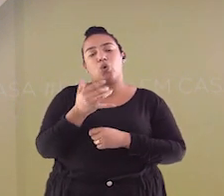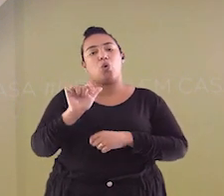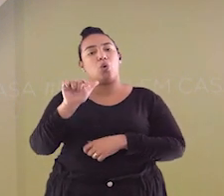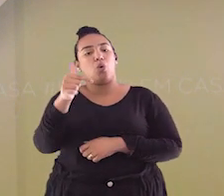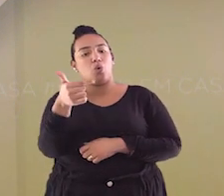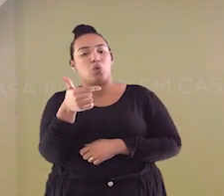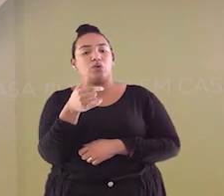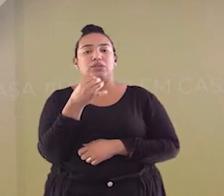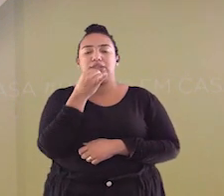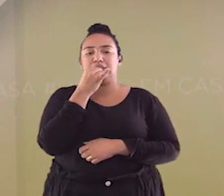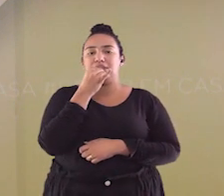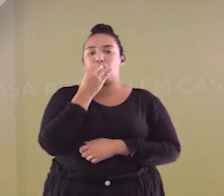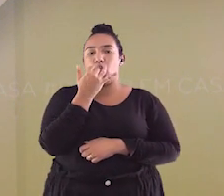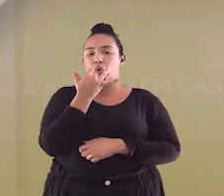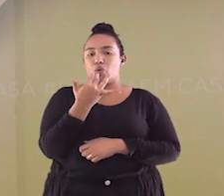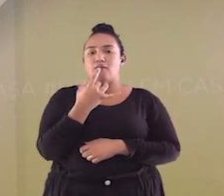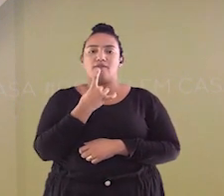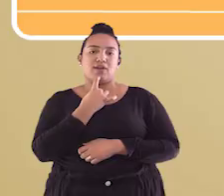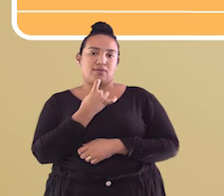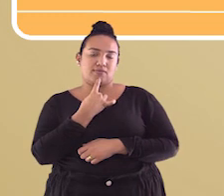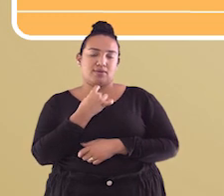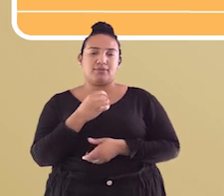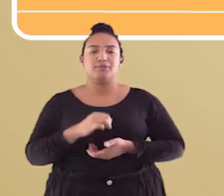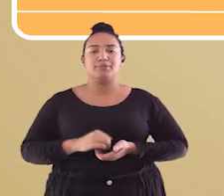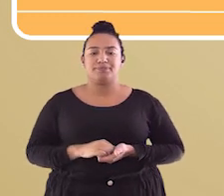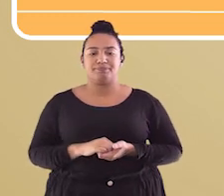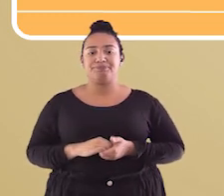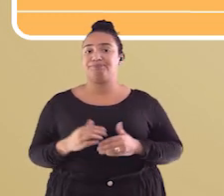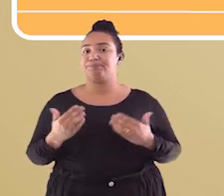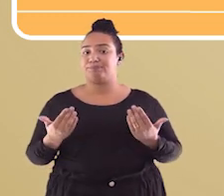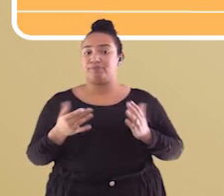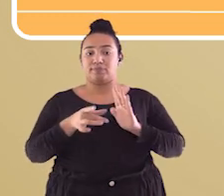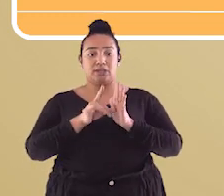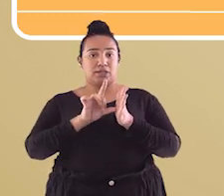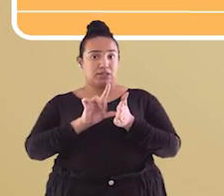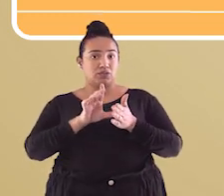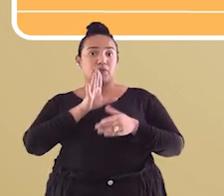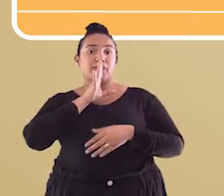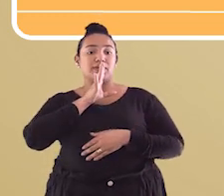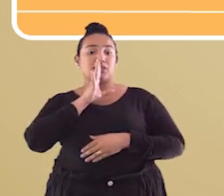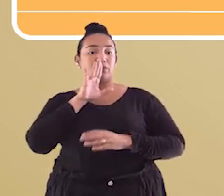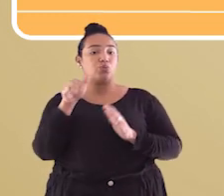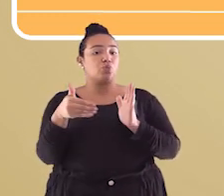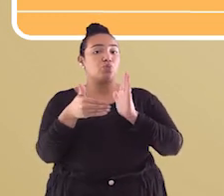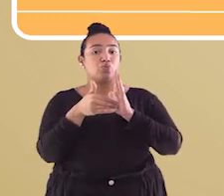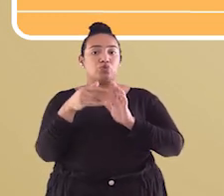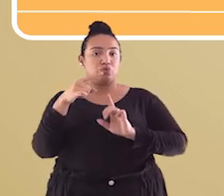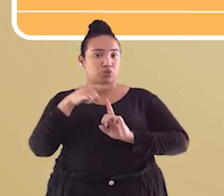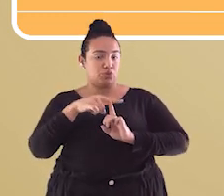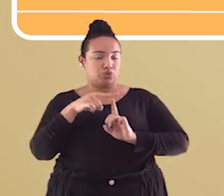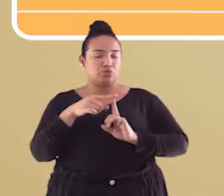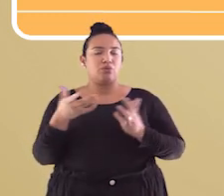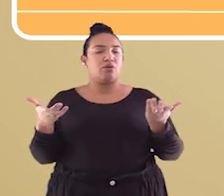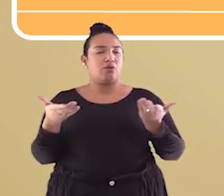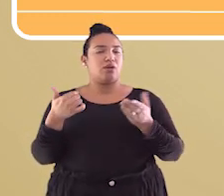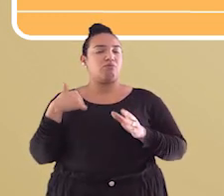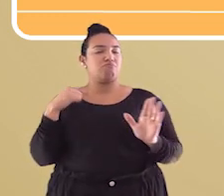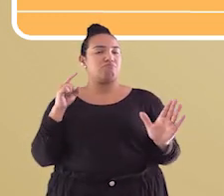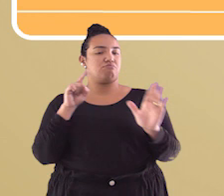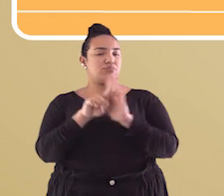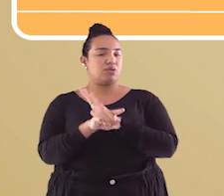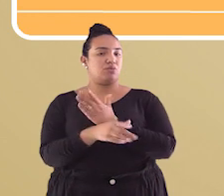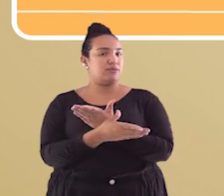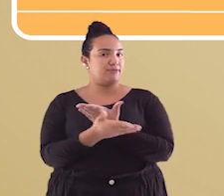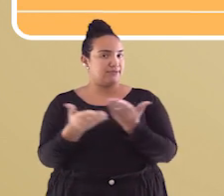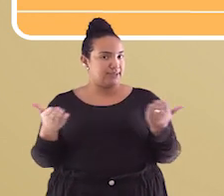argiloso, como a cor vermelha. Antes da gente conhecer o último tipo de solo, quero fazer uma pergunta para